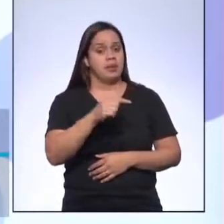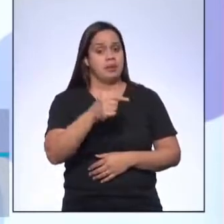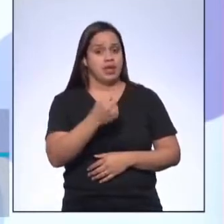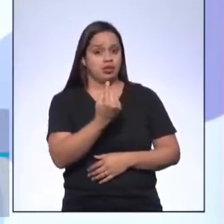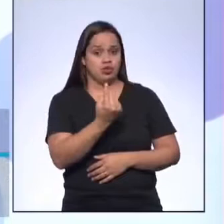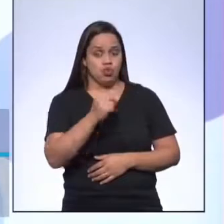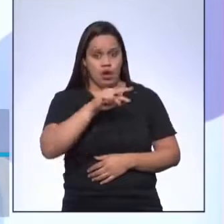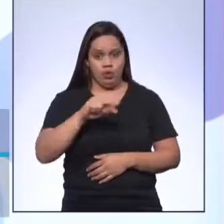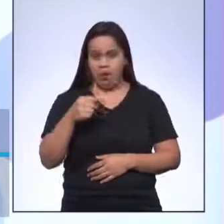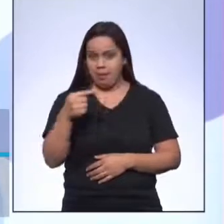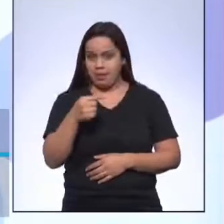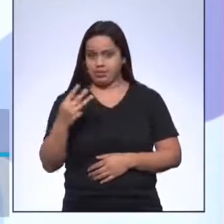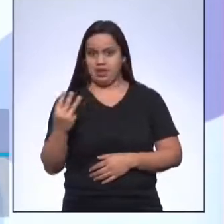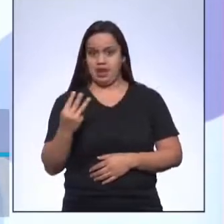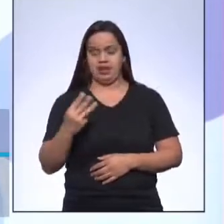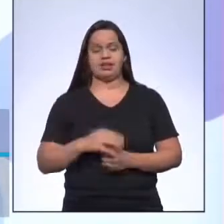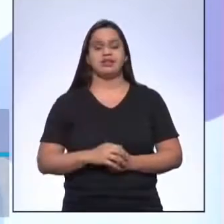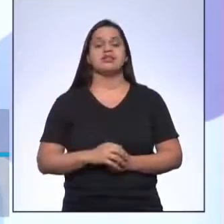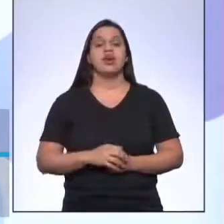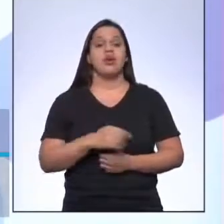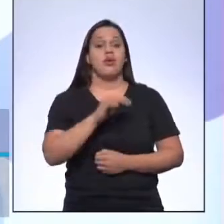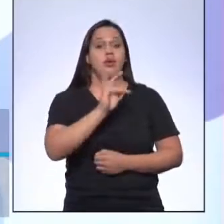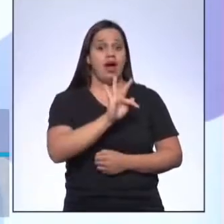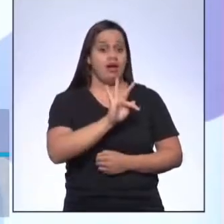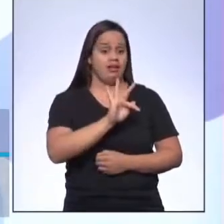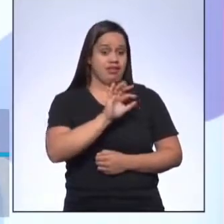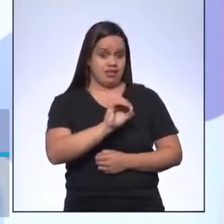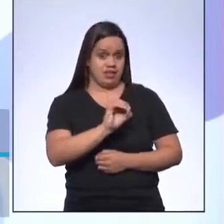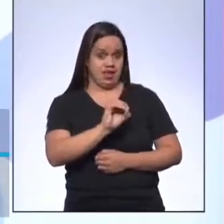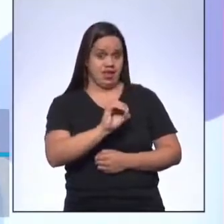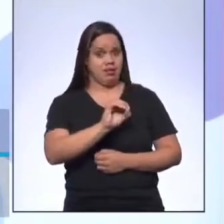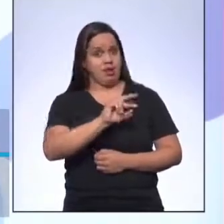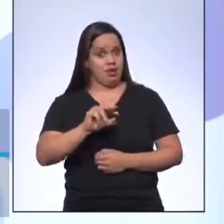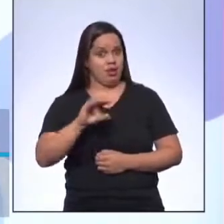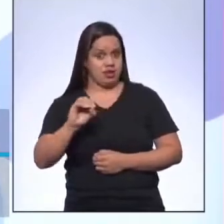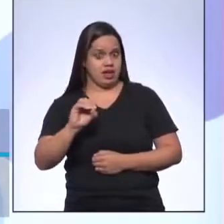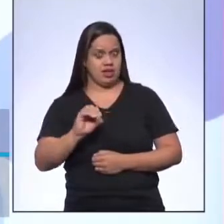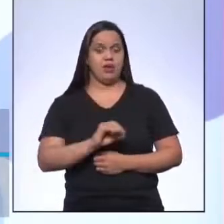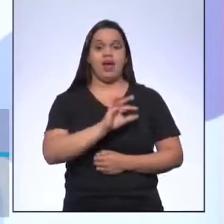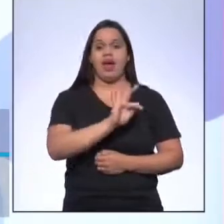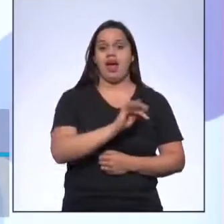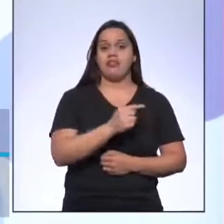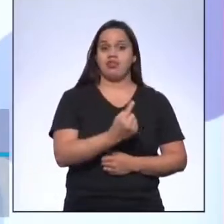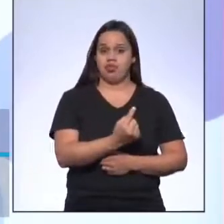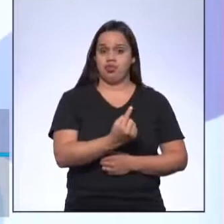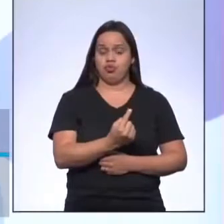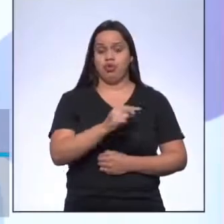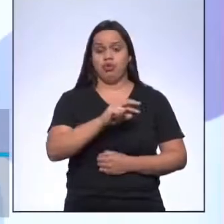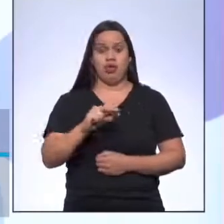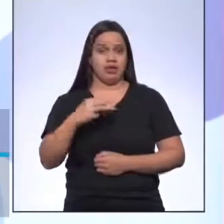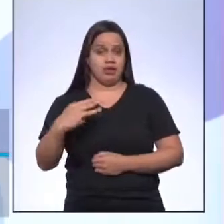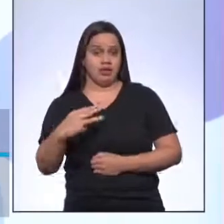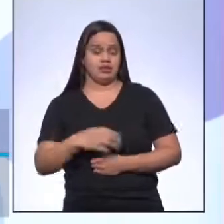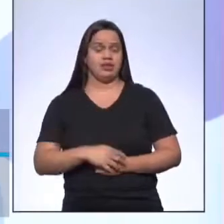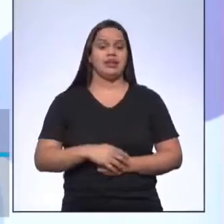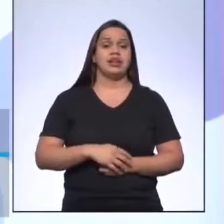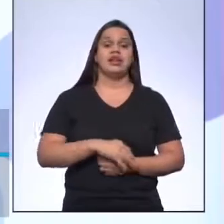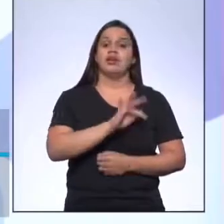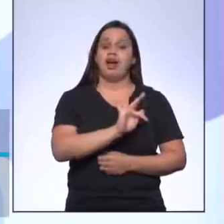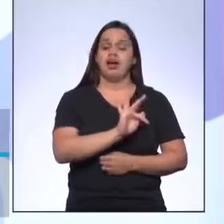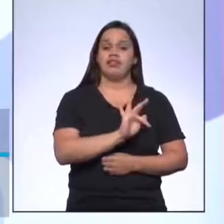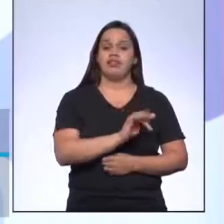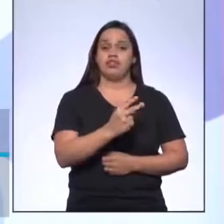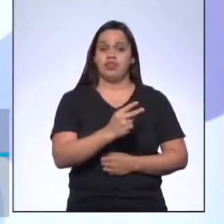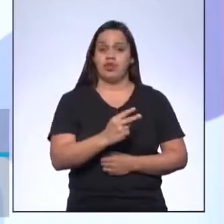= - 3 rol FD zero da 0uf de um da três e o fd2